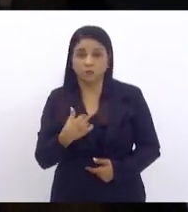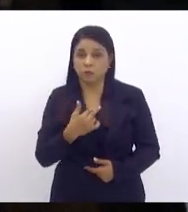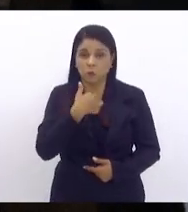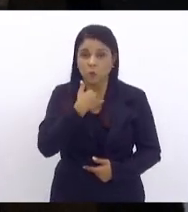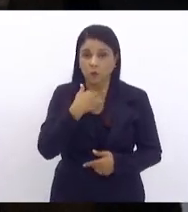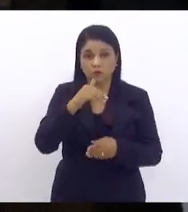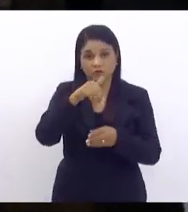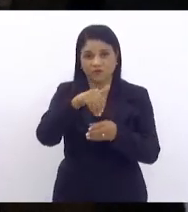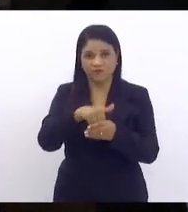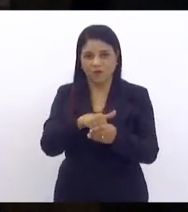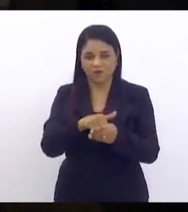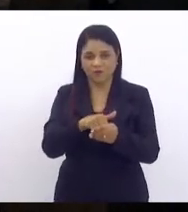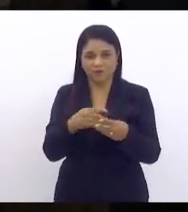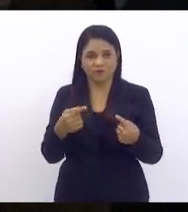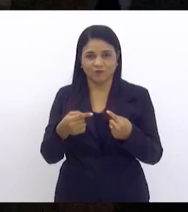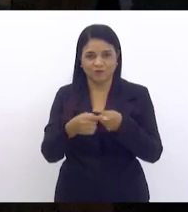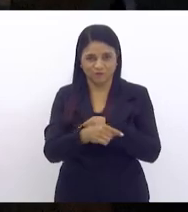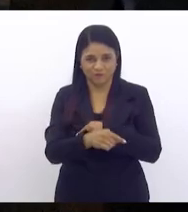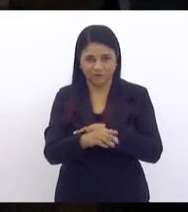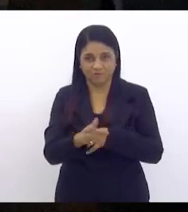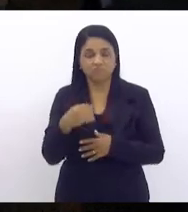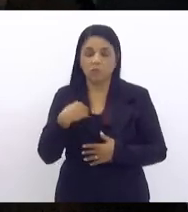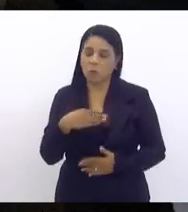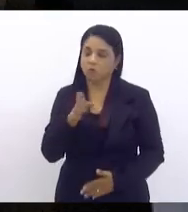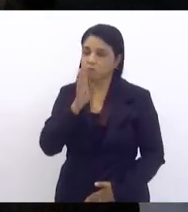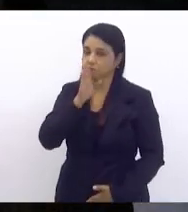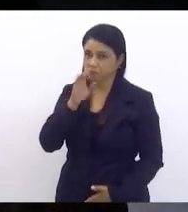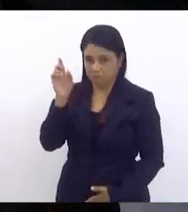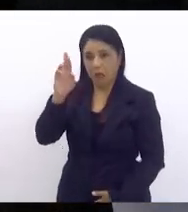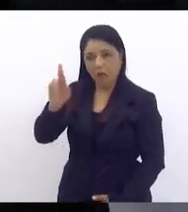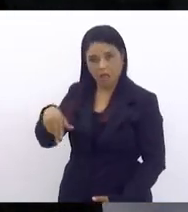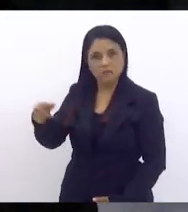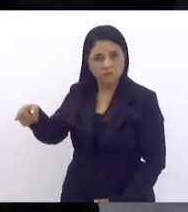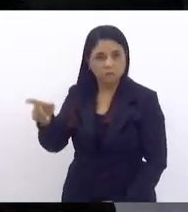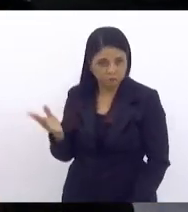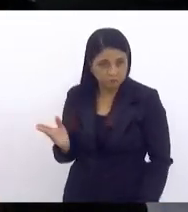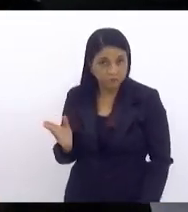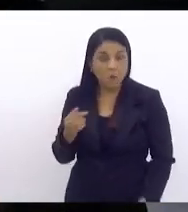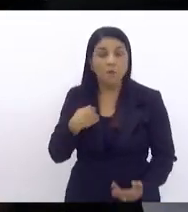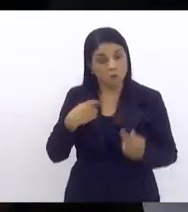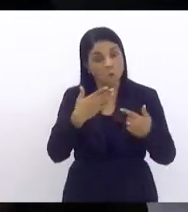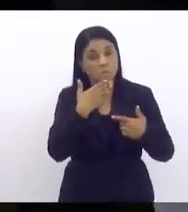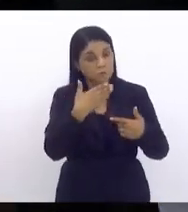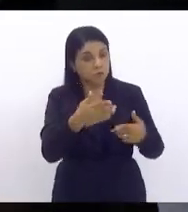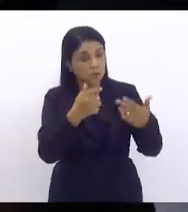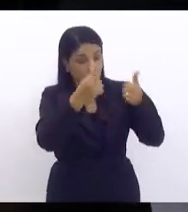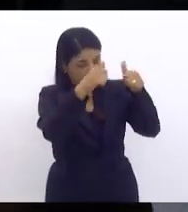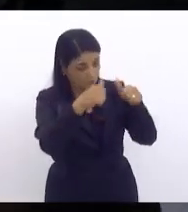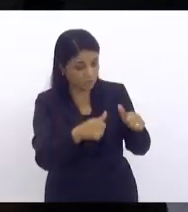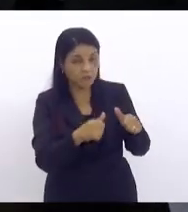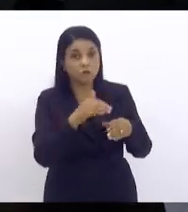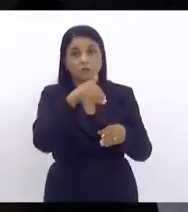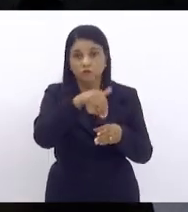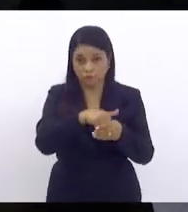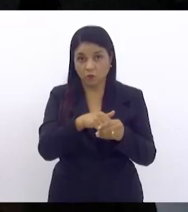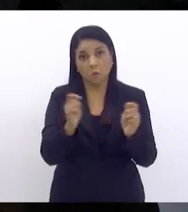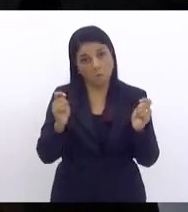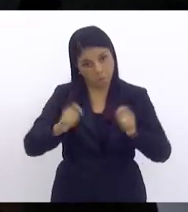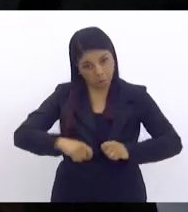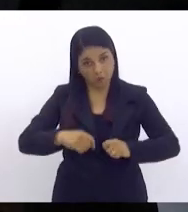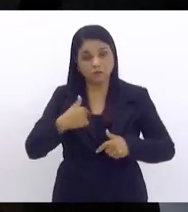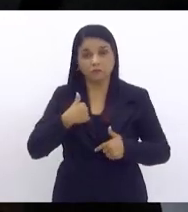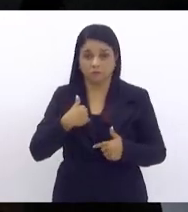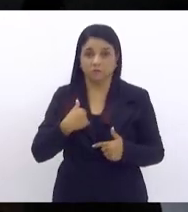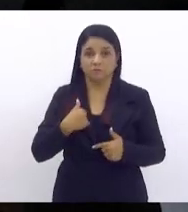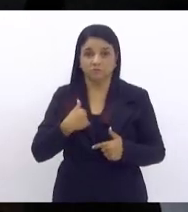Me calar, porque ele teria razão. Mas eu posso pedir verificação de votação. E chegar na minha